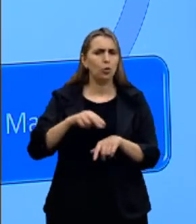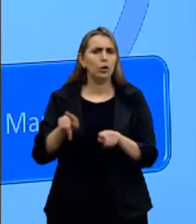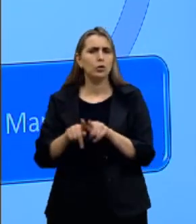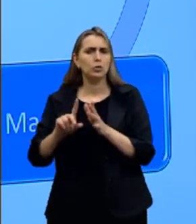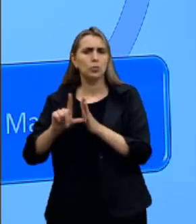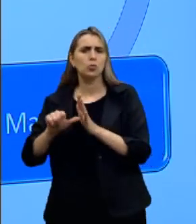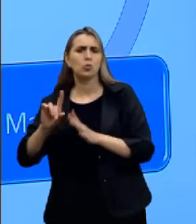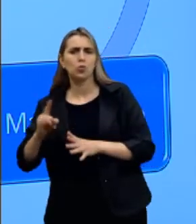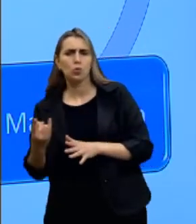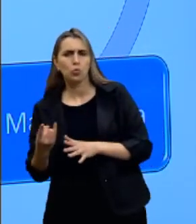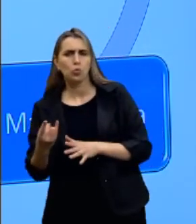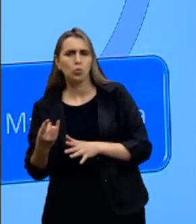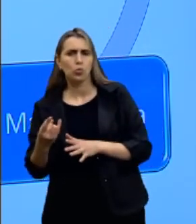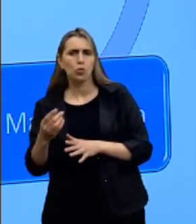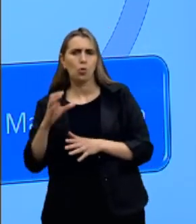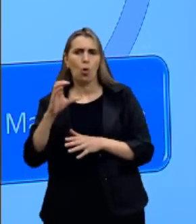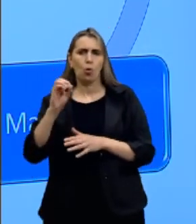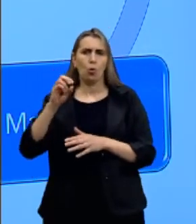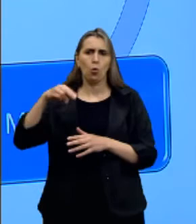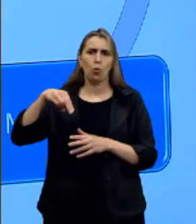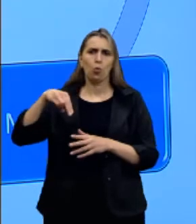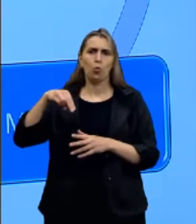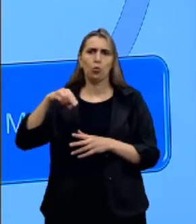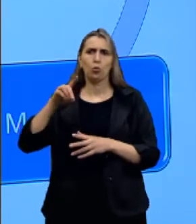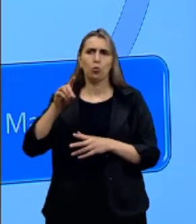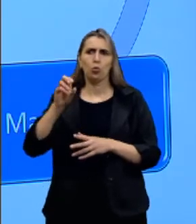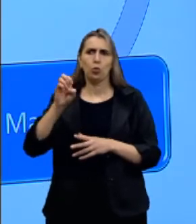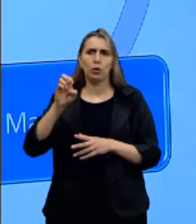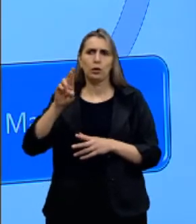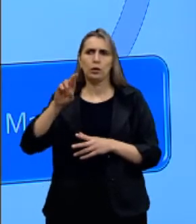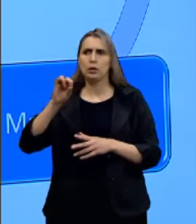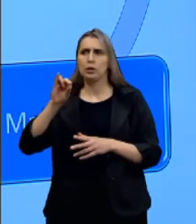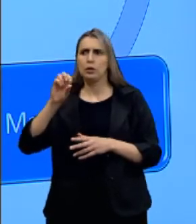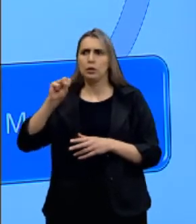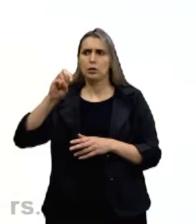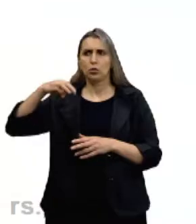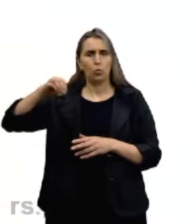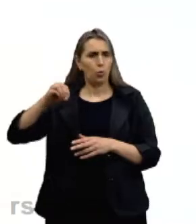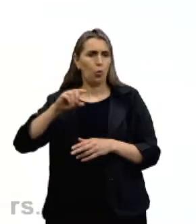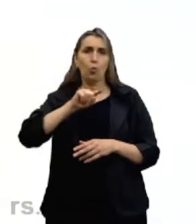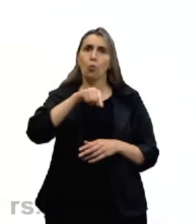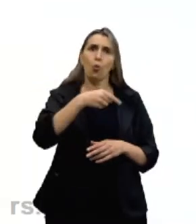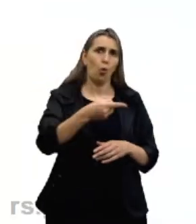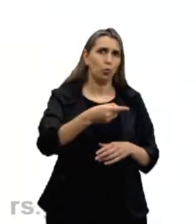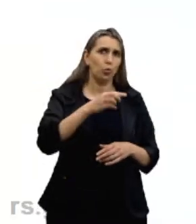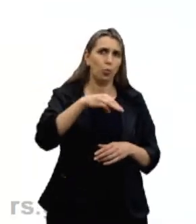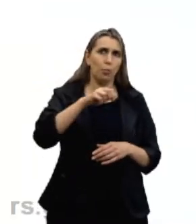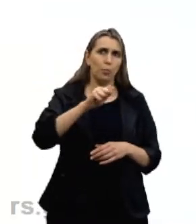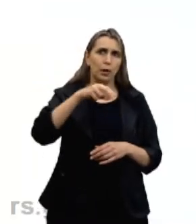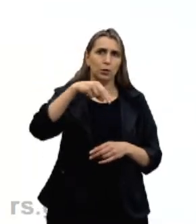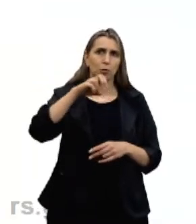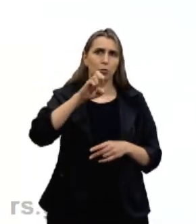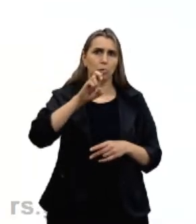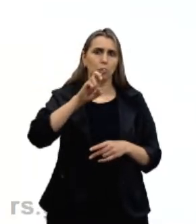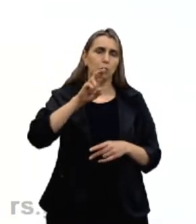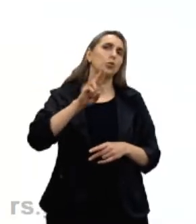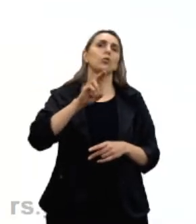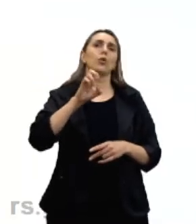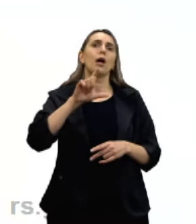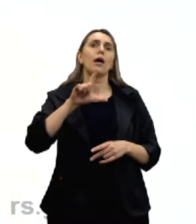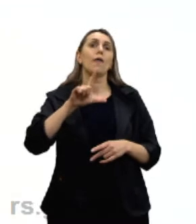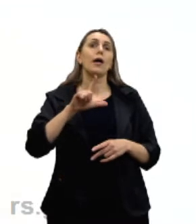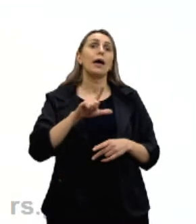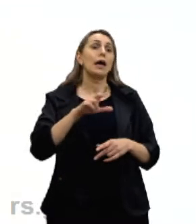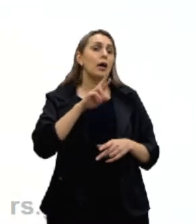e o condoreirismo o Manuel Antônio de Almeida diferente de tudo isso ele não é indianista ele vai